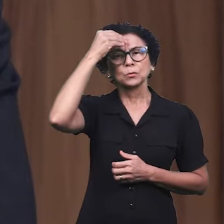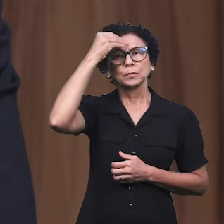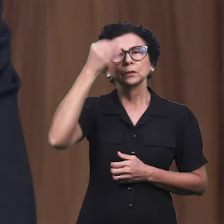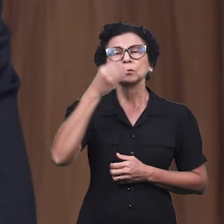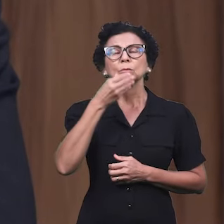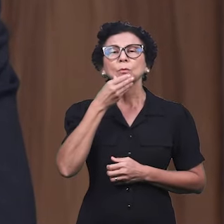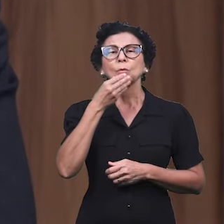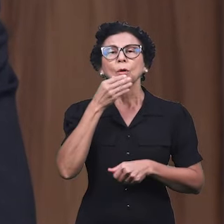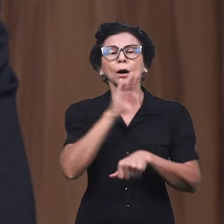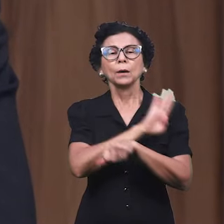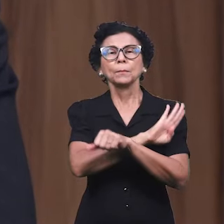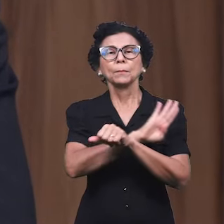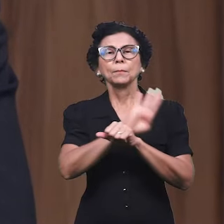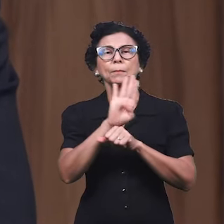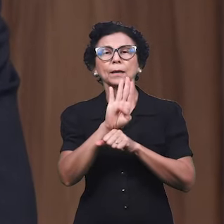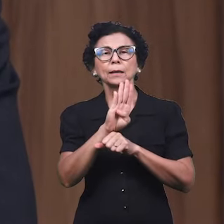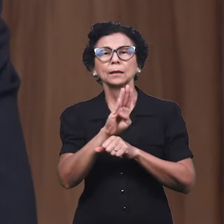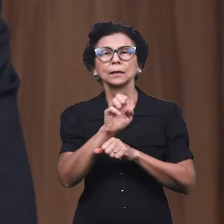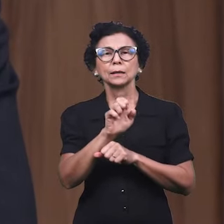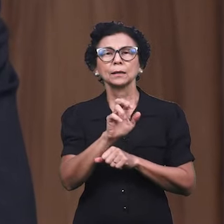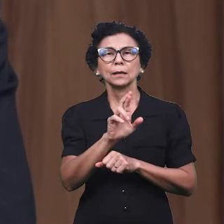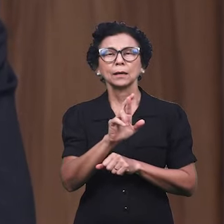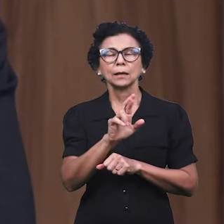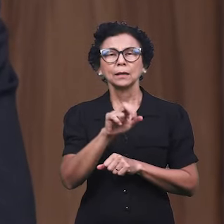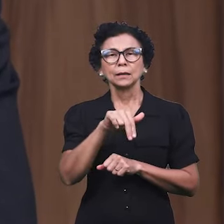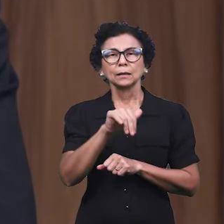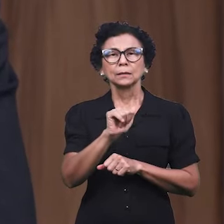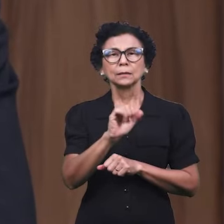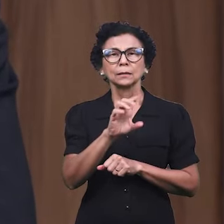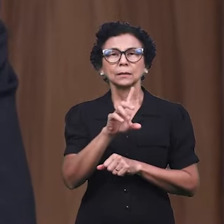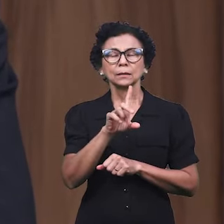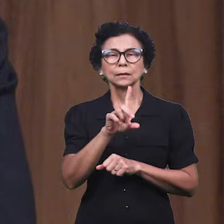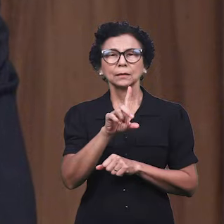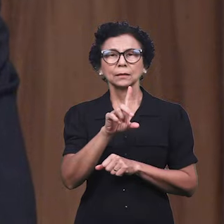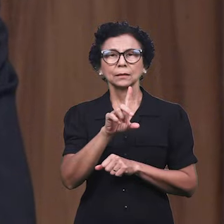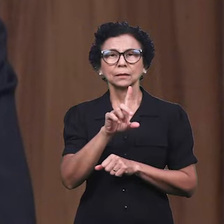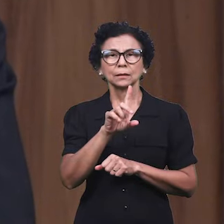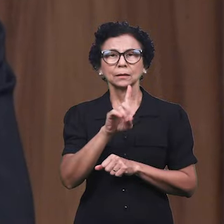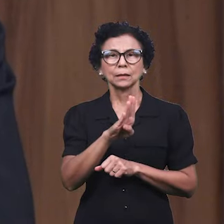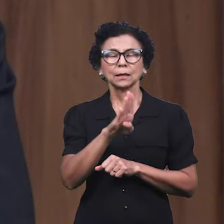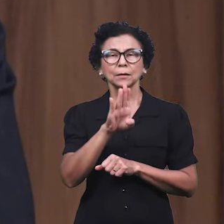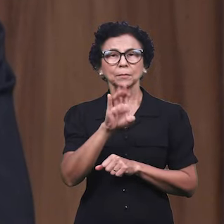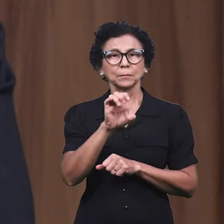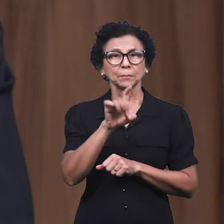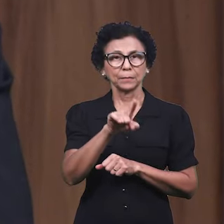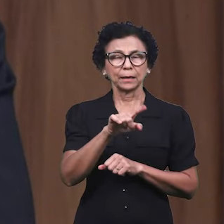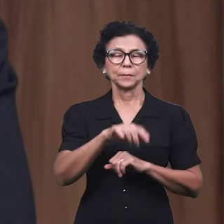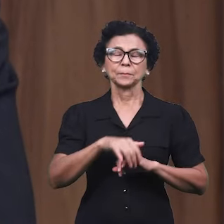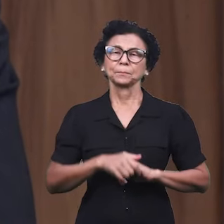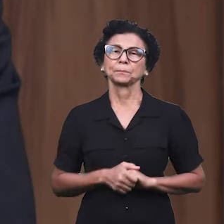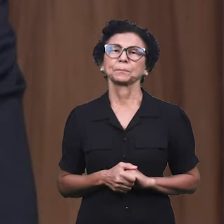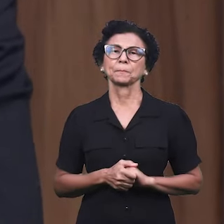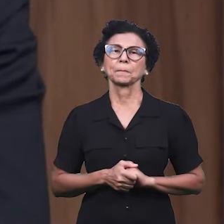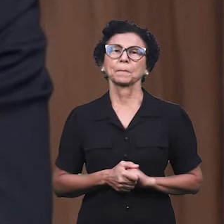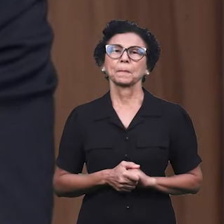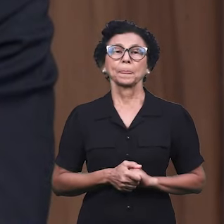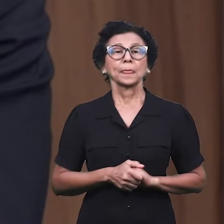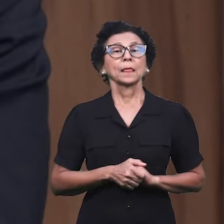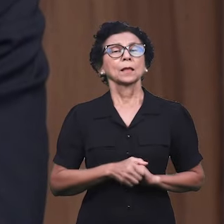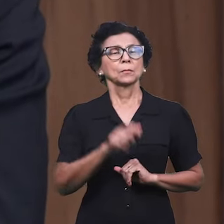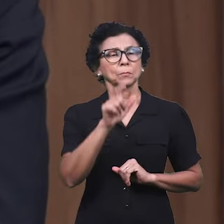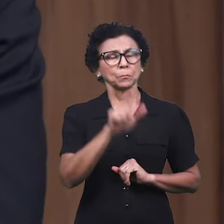qual já recebestes mandamentos, se ele for ter convosco, recebei-o.